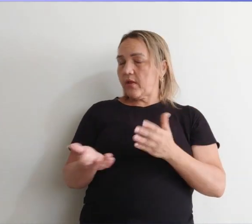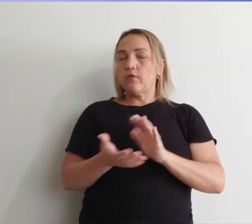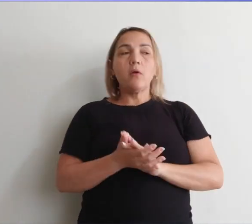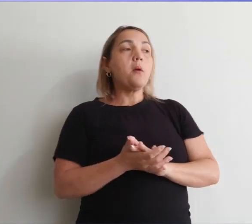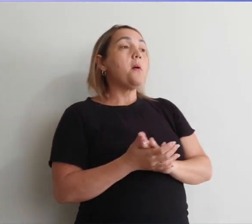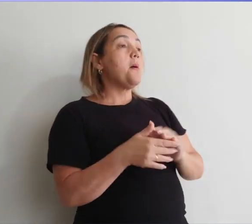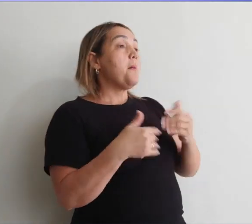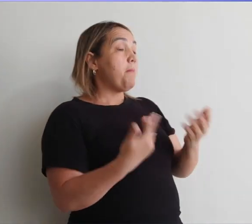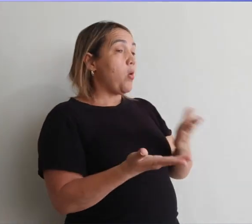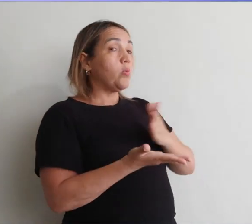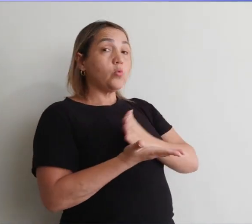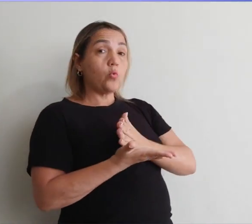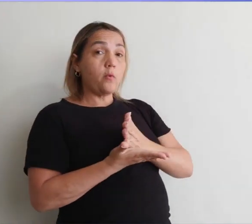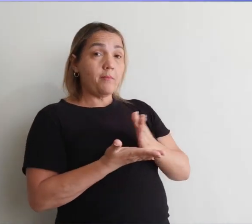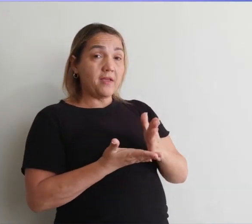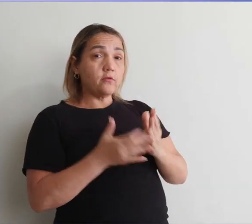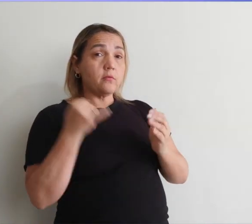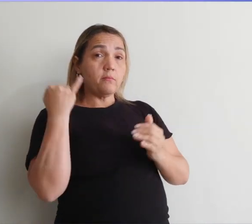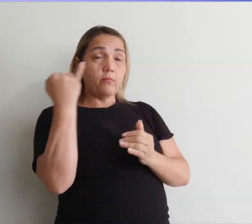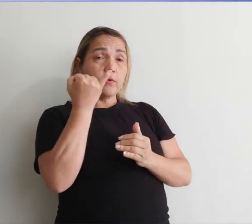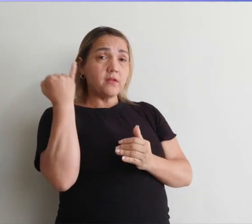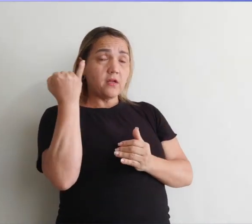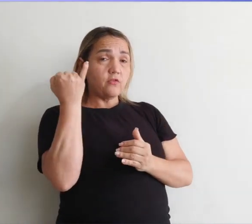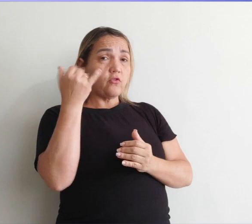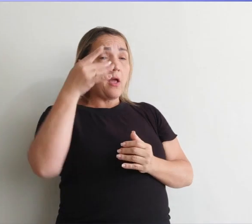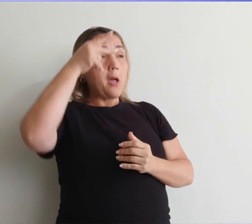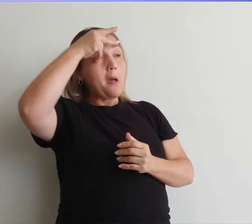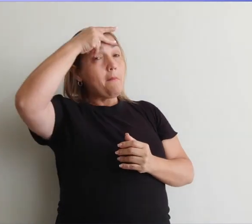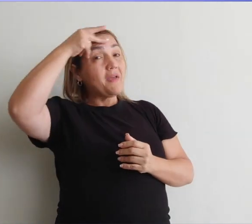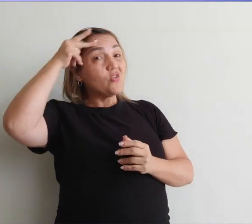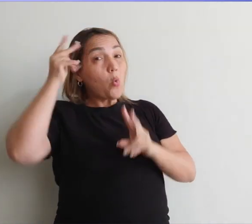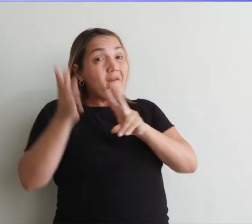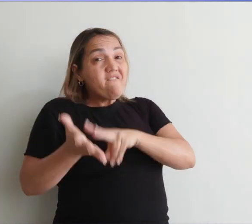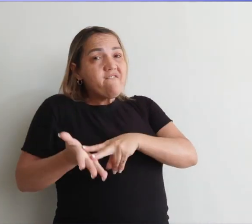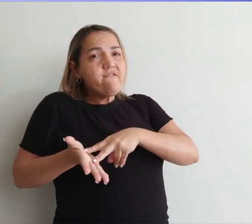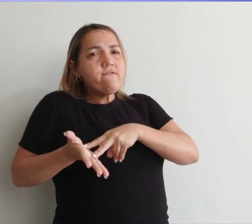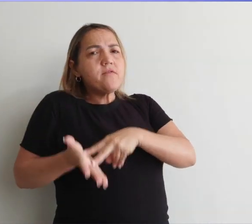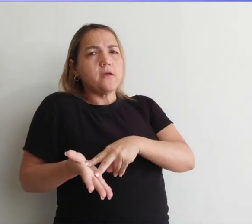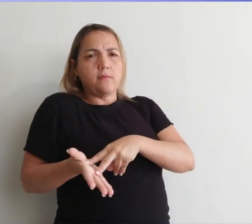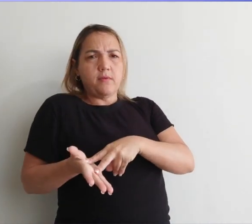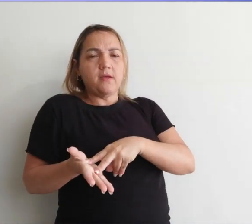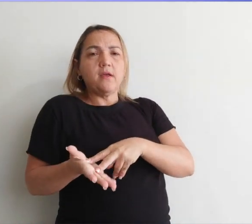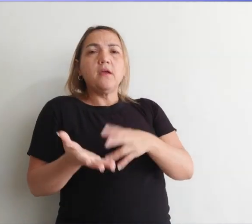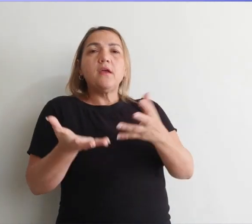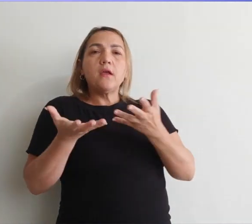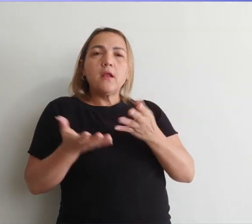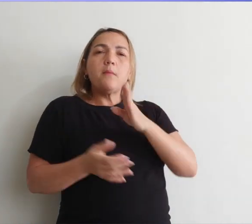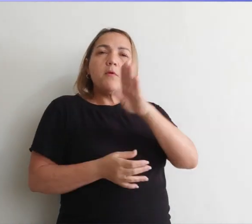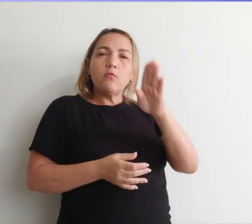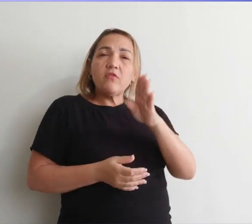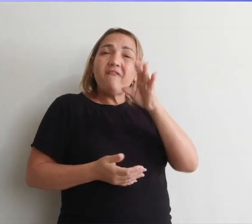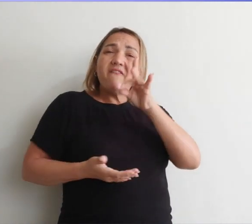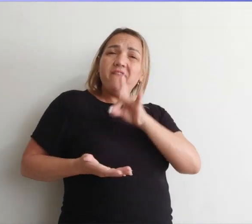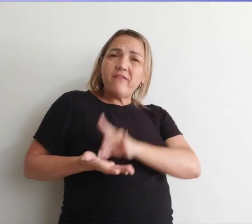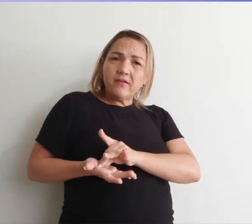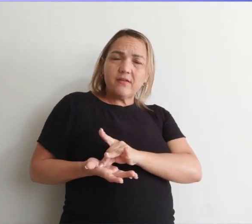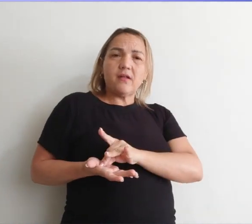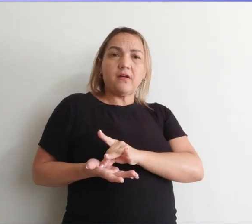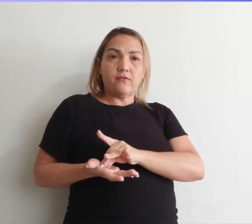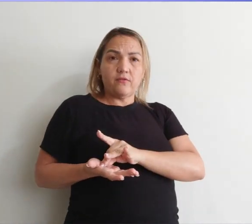Do começo, é muito importante a pessoa estar firme naquilo, né? Querer fazer a biologia